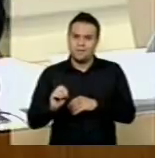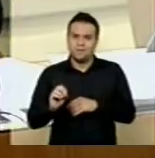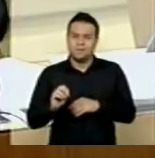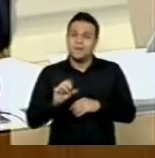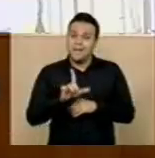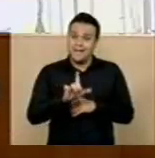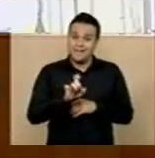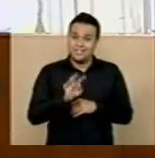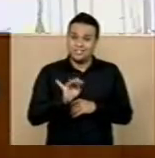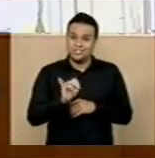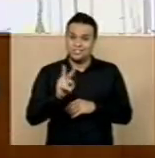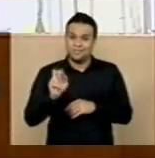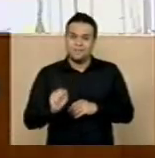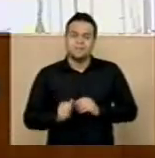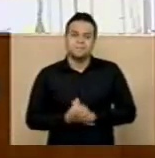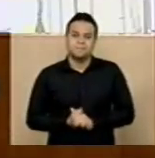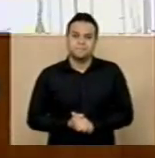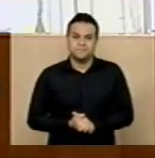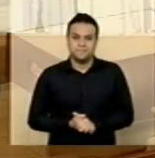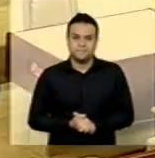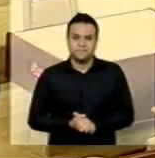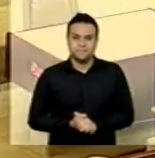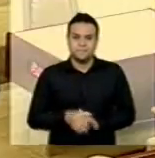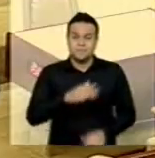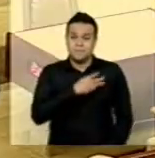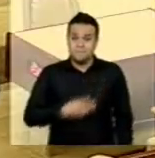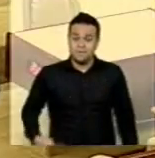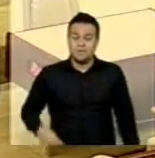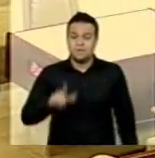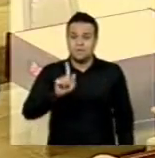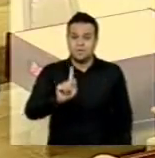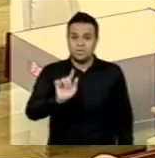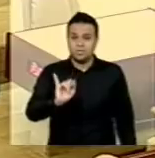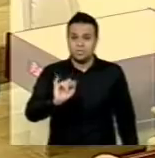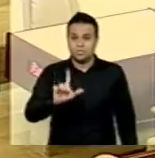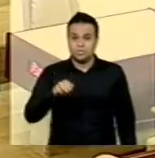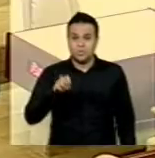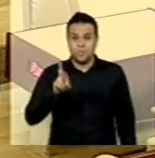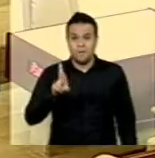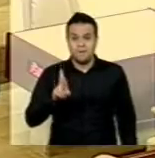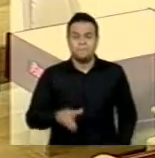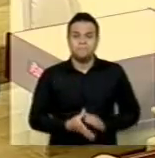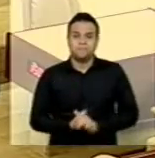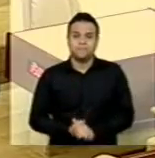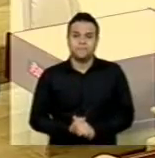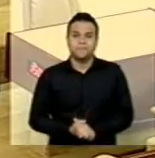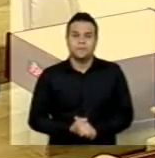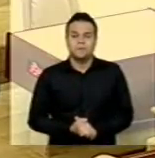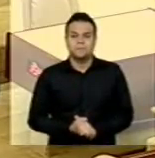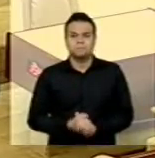legítima. Agradeço a Vossa Excelência, ministro Gilmar Mendes. Presidente, nós sabemos todos